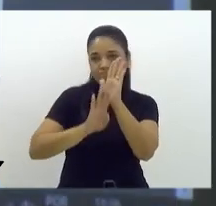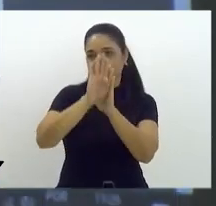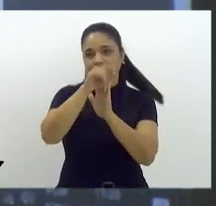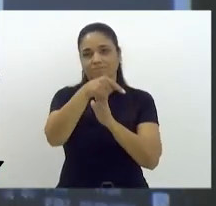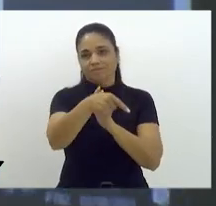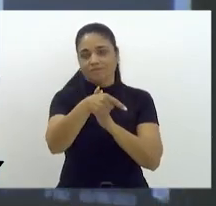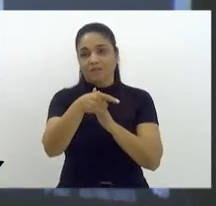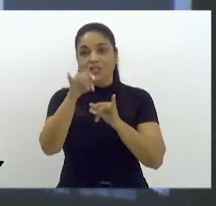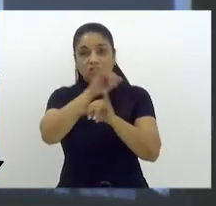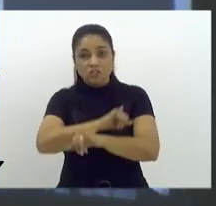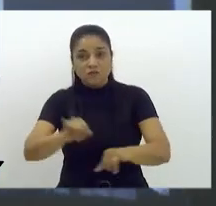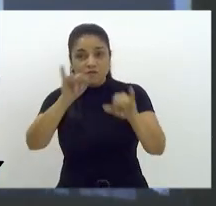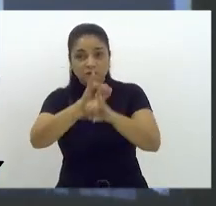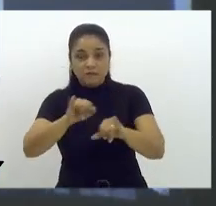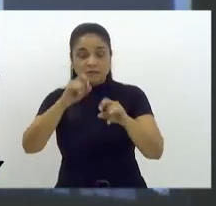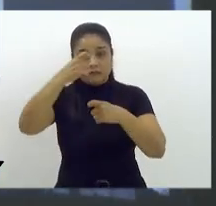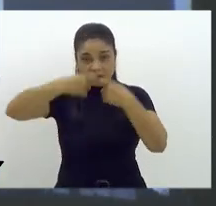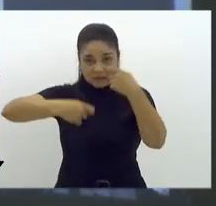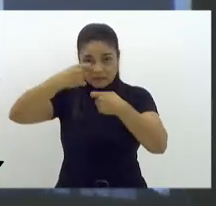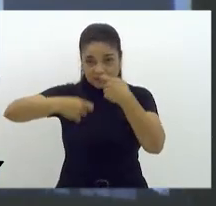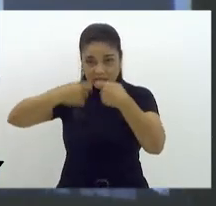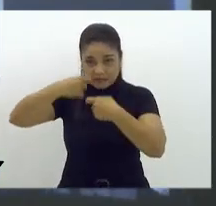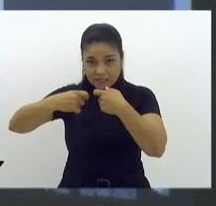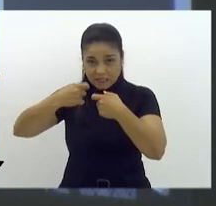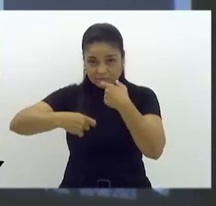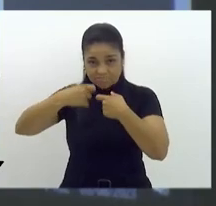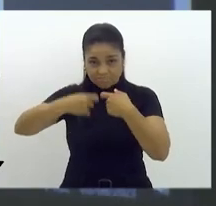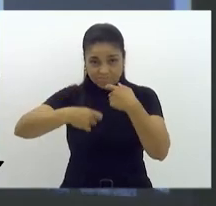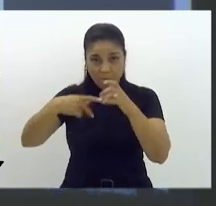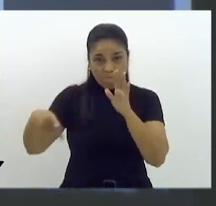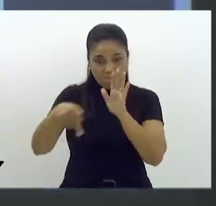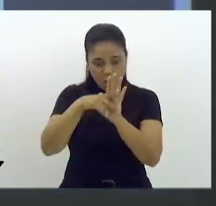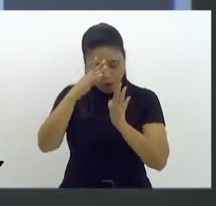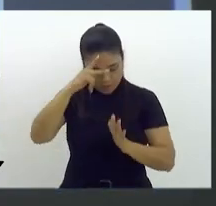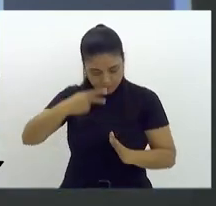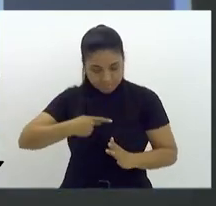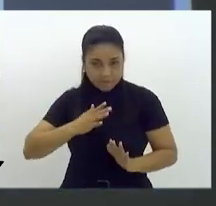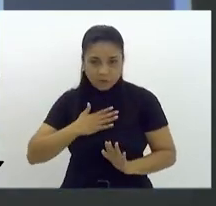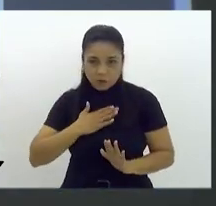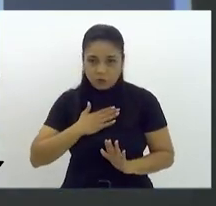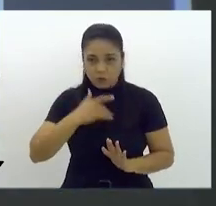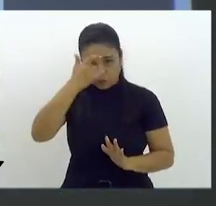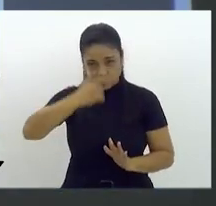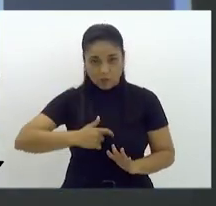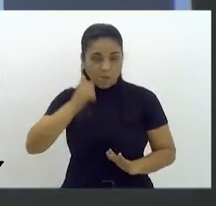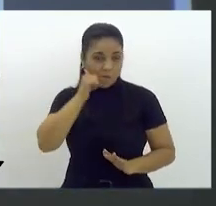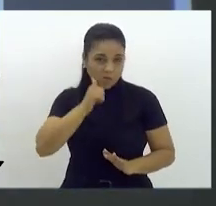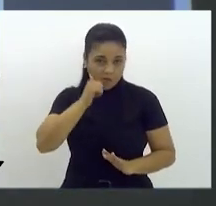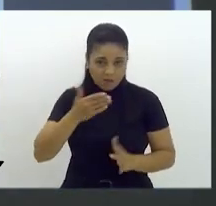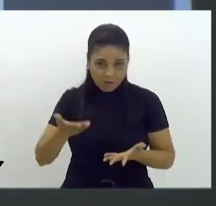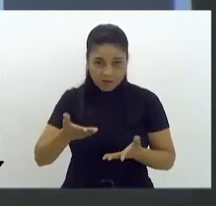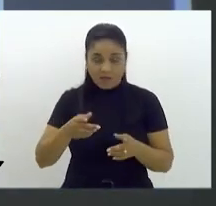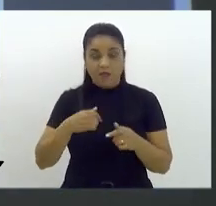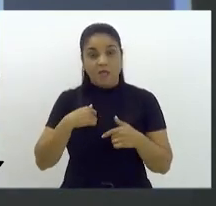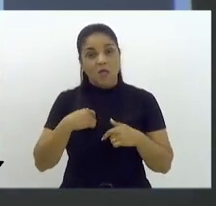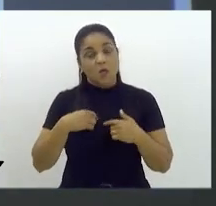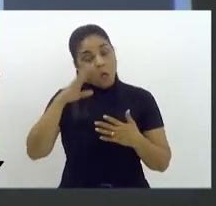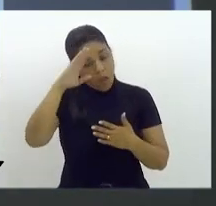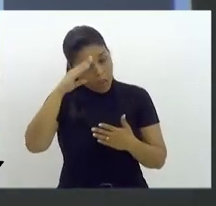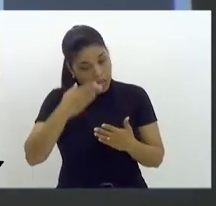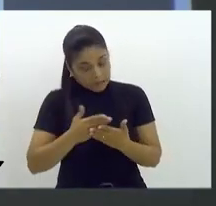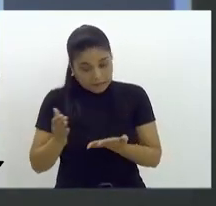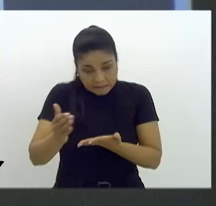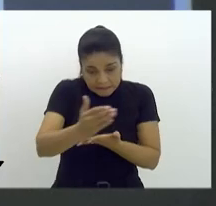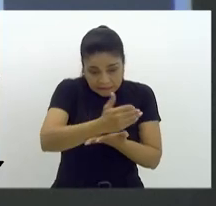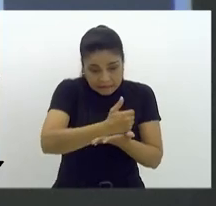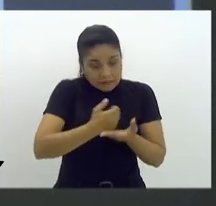divulgação de cena de sexo né de cena íntima que eu acredito que esses dados não estejam precisos